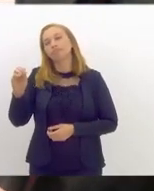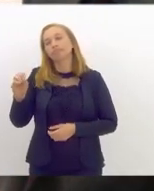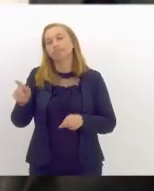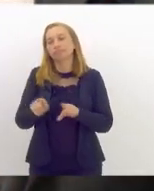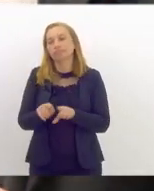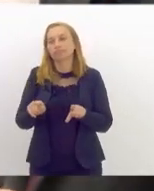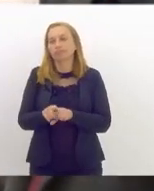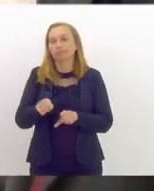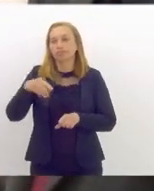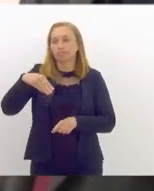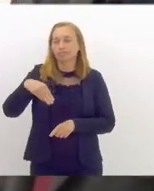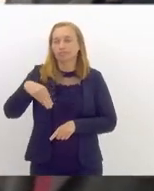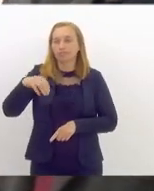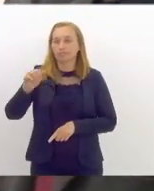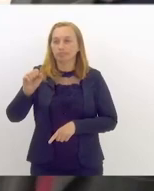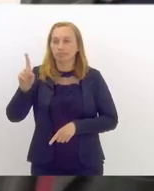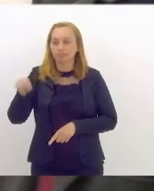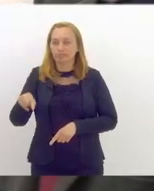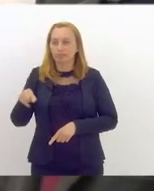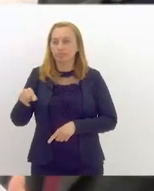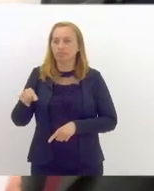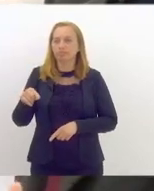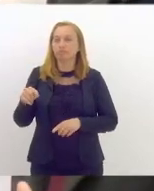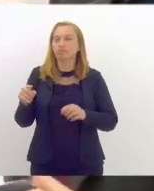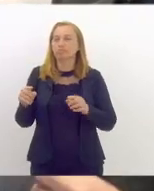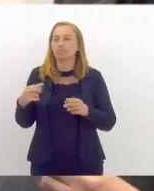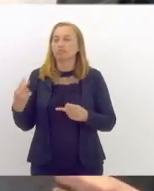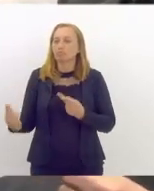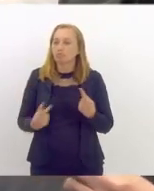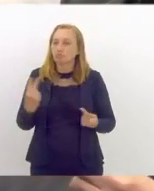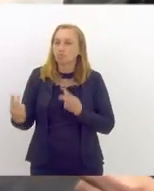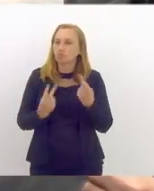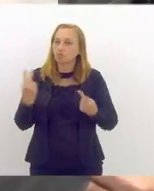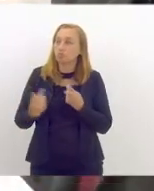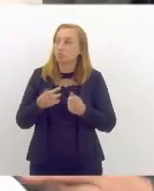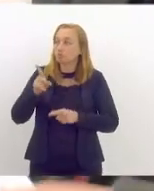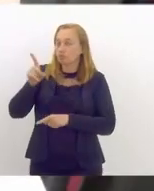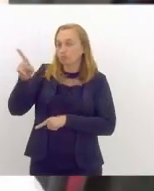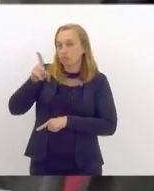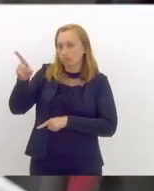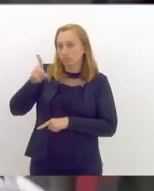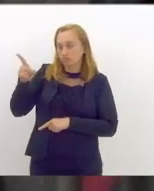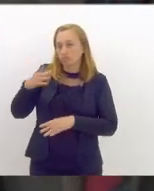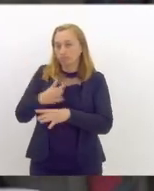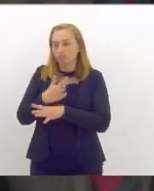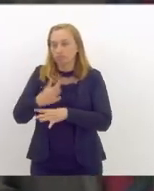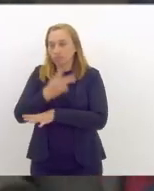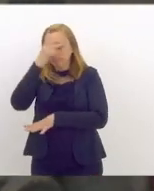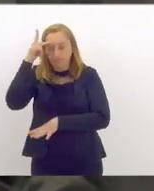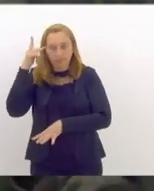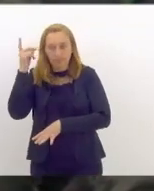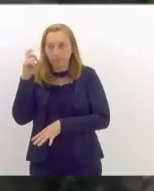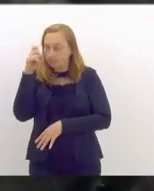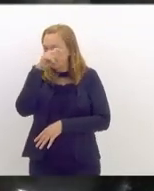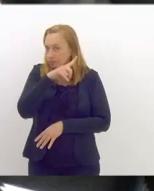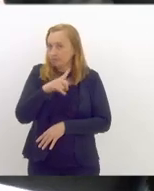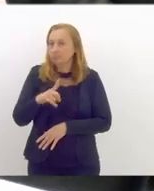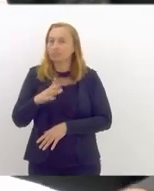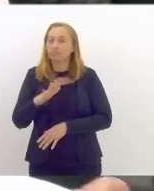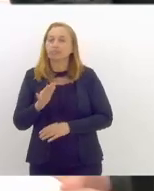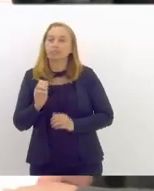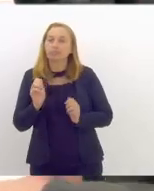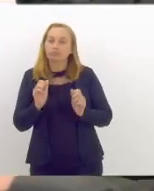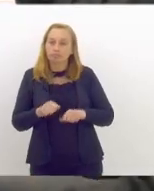de uma tempestade que tá passando lá inclusive com pessoas com muita dificuldade seria um encejo da possibilidade